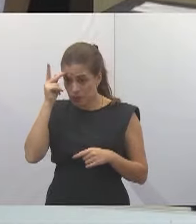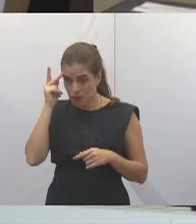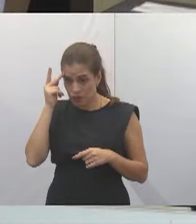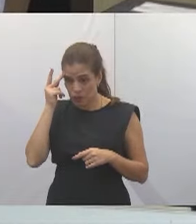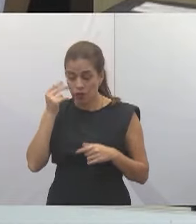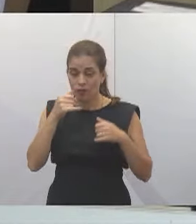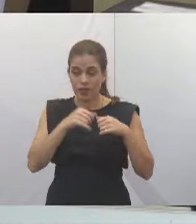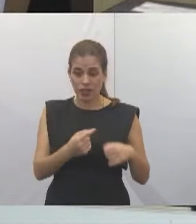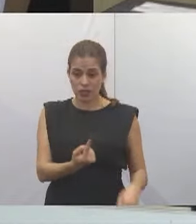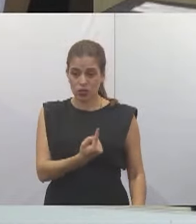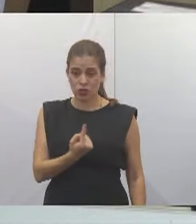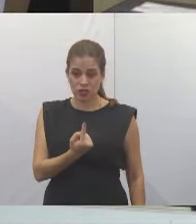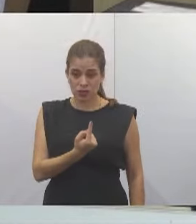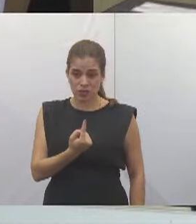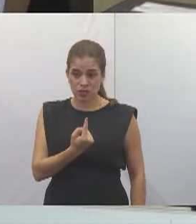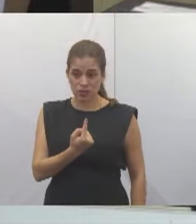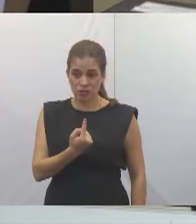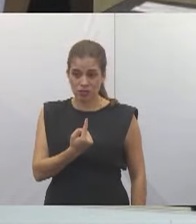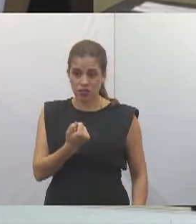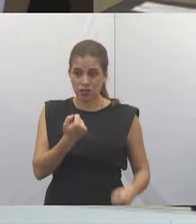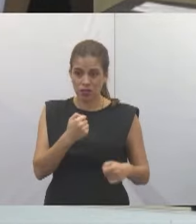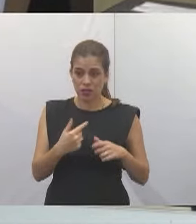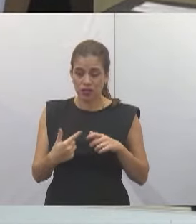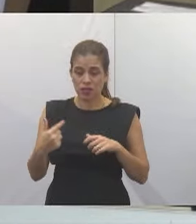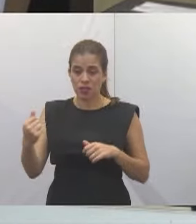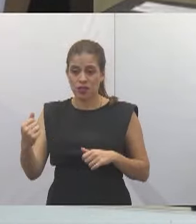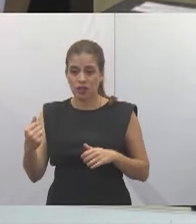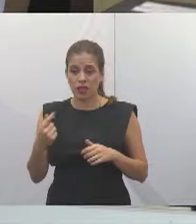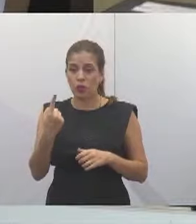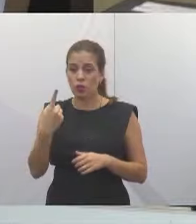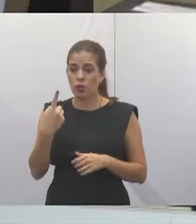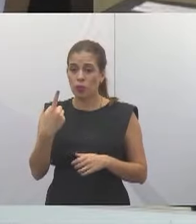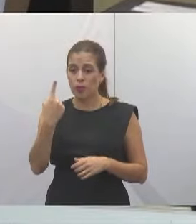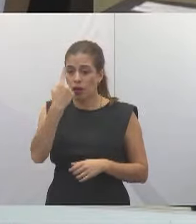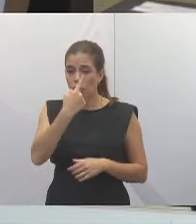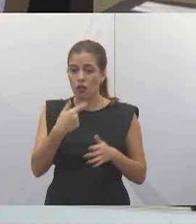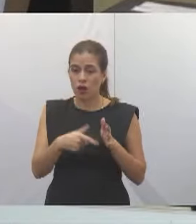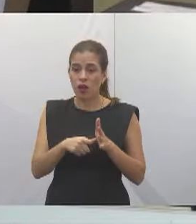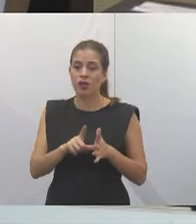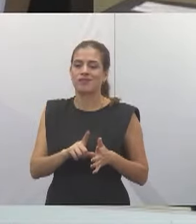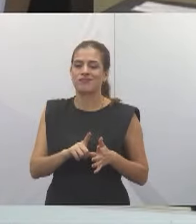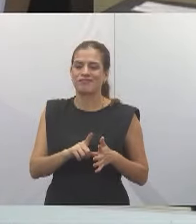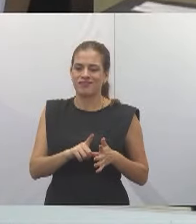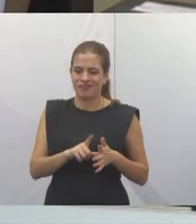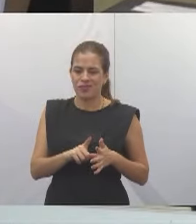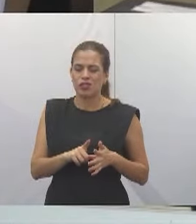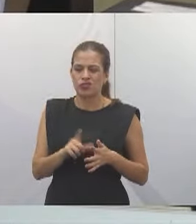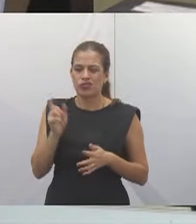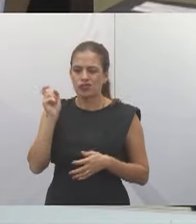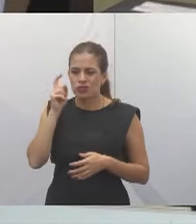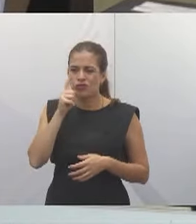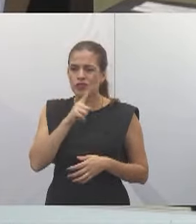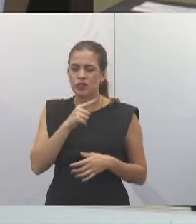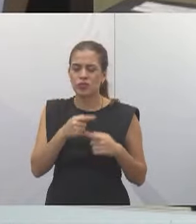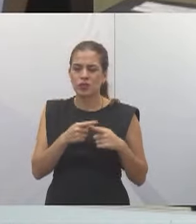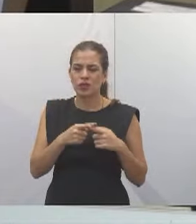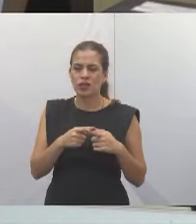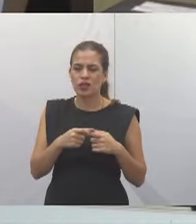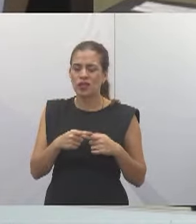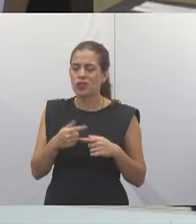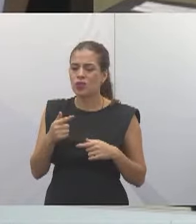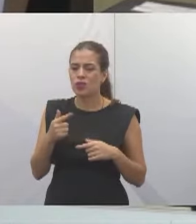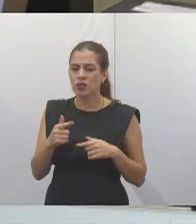ficar lá sozinho, ele vai ter que ir embora uma hora mais cedo. Então, vai desequilibrar o andamento da unidade, porque eu não tenho